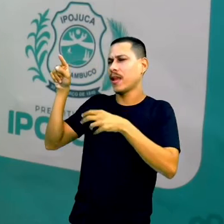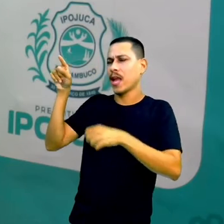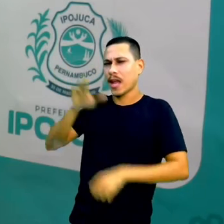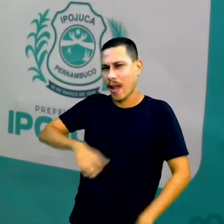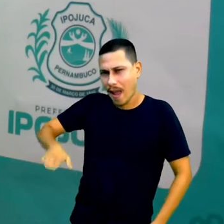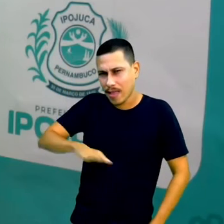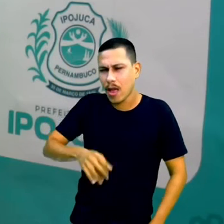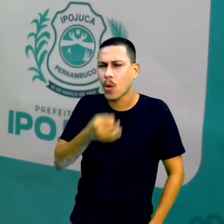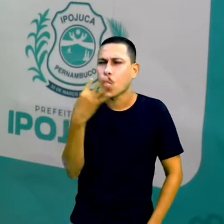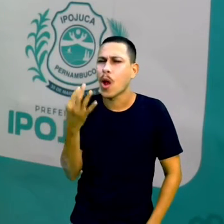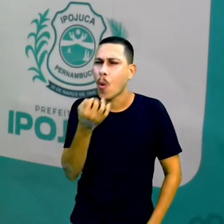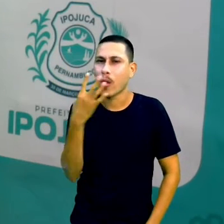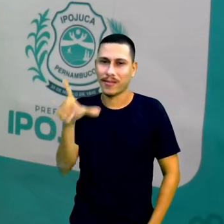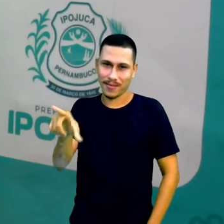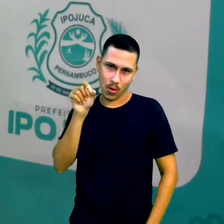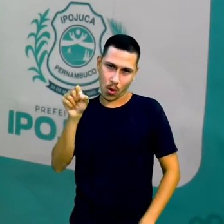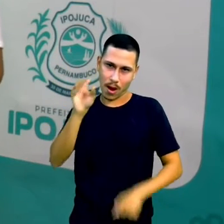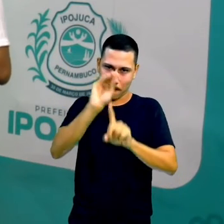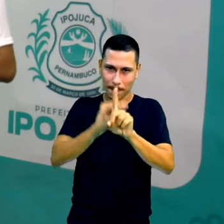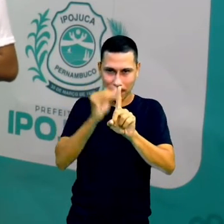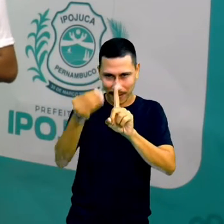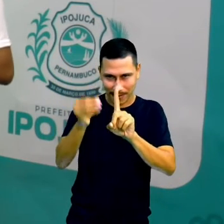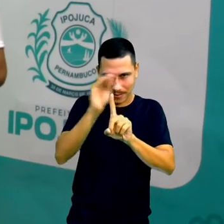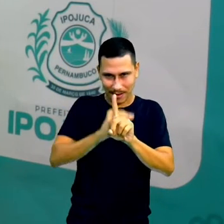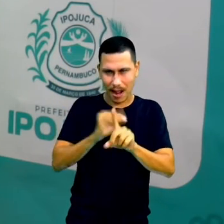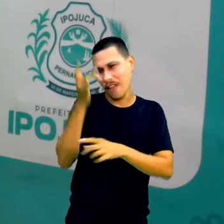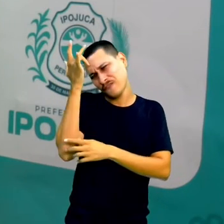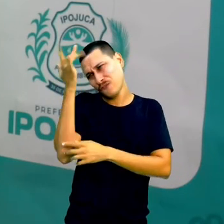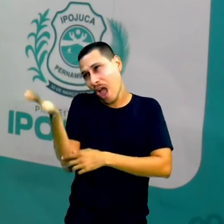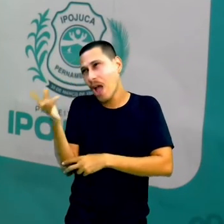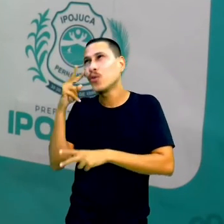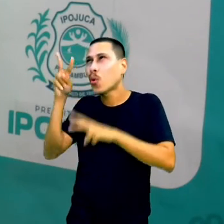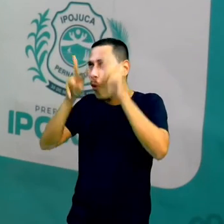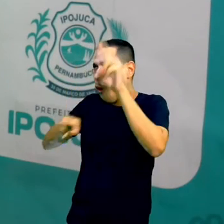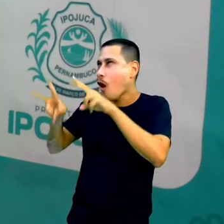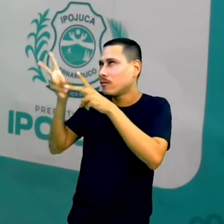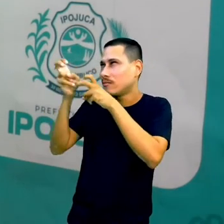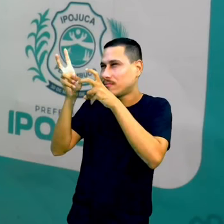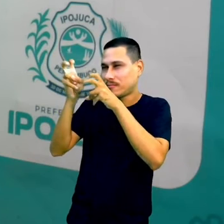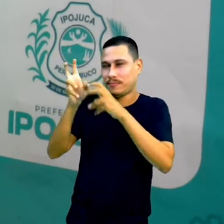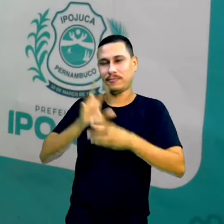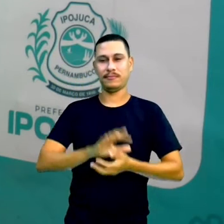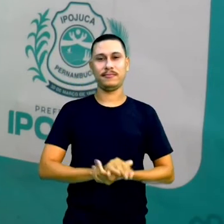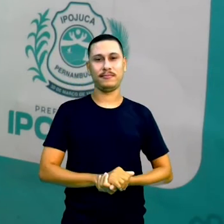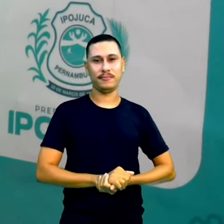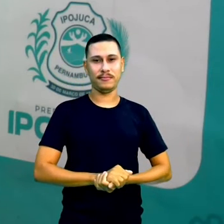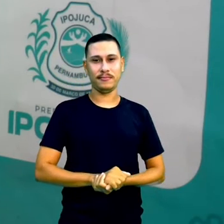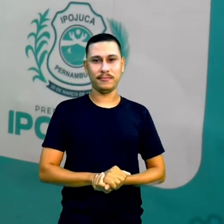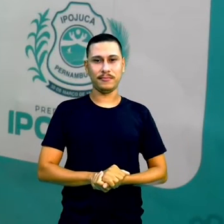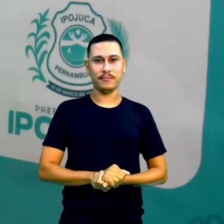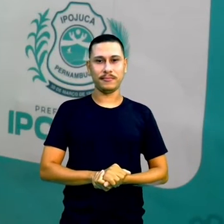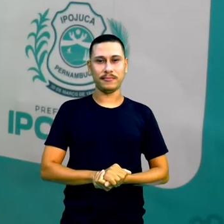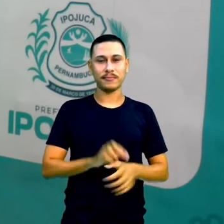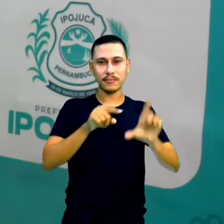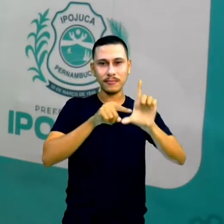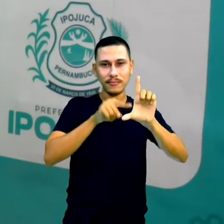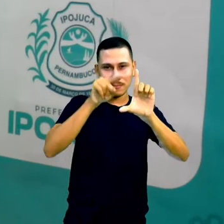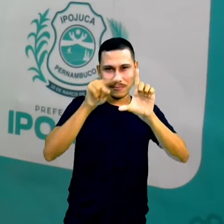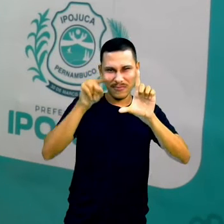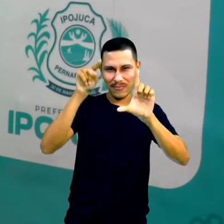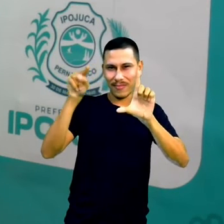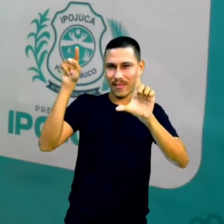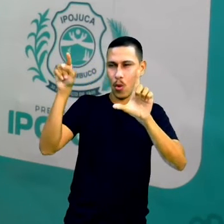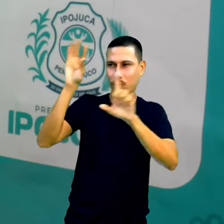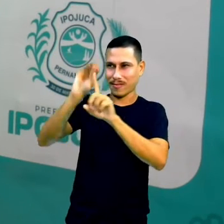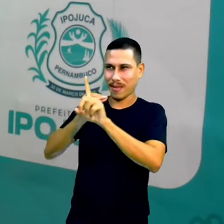crianças escolheram banana. Esse aqui tá bem fácil, crianças. Vamos lá. E ó, aqui é o gráfico da